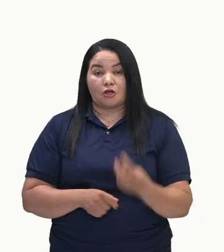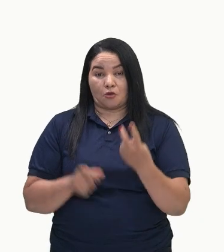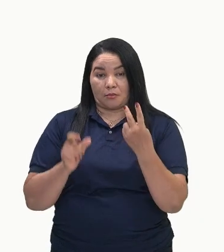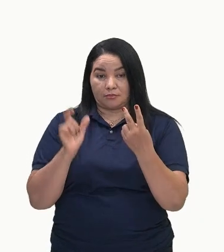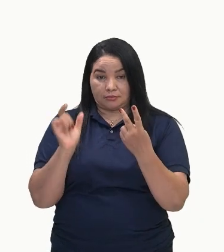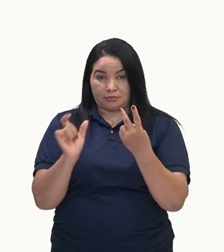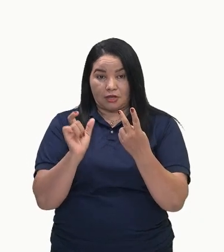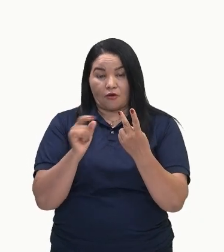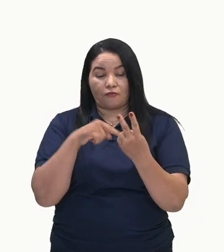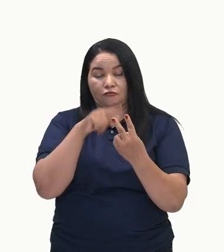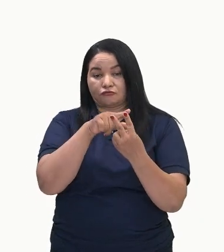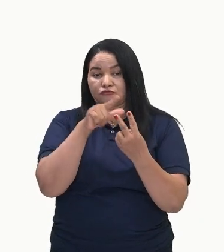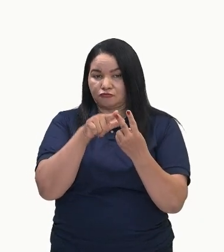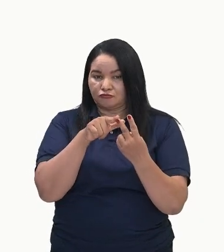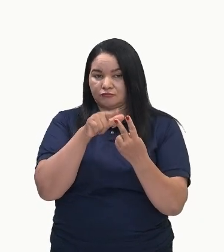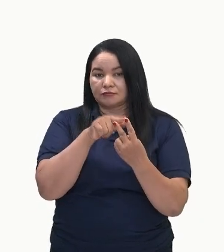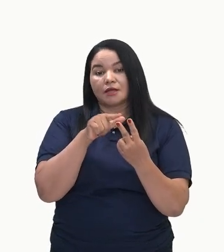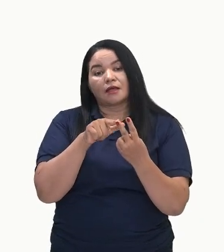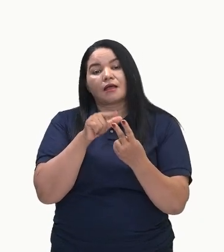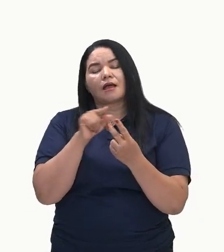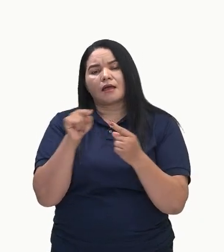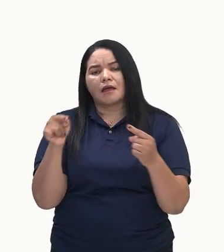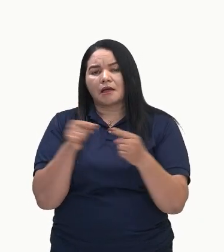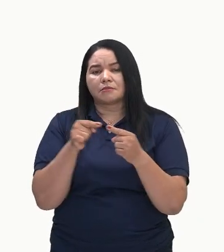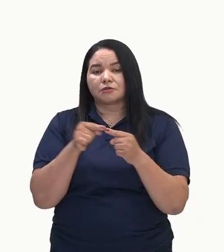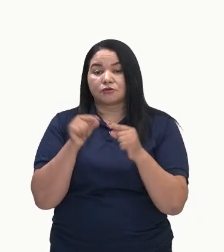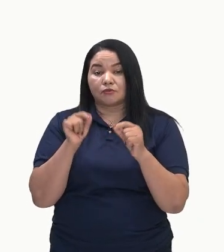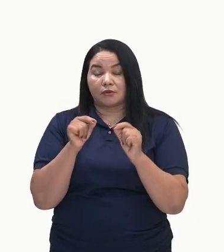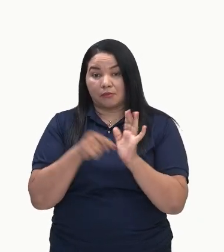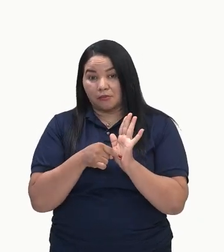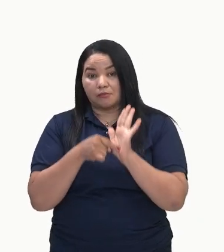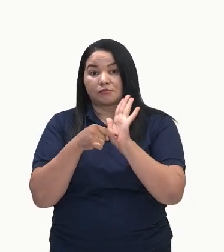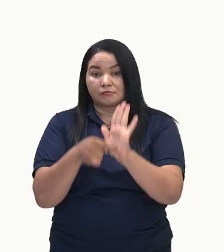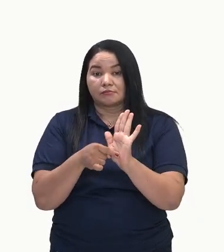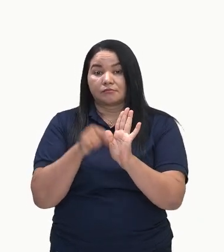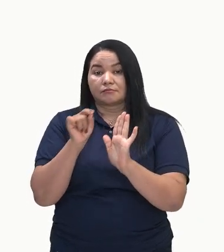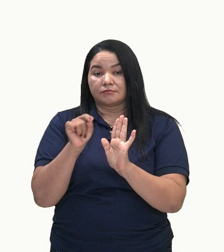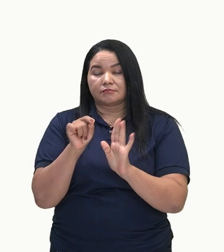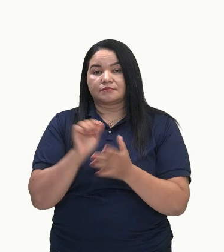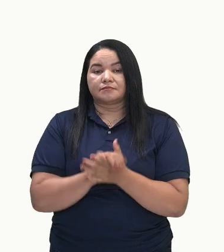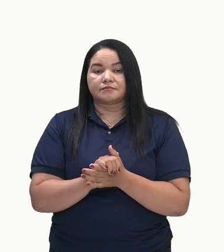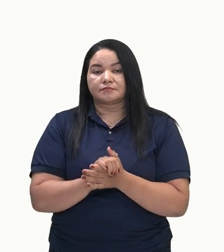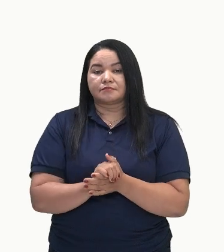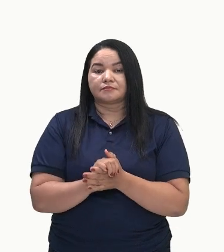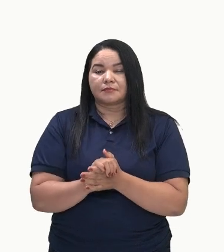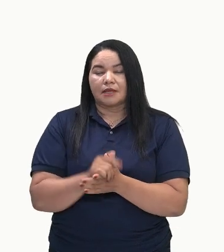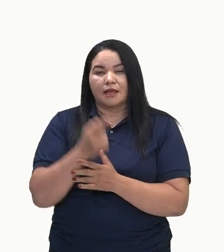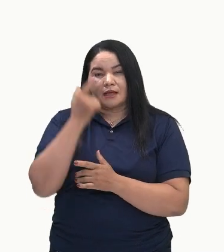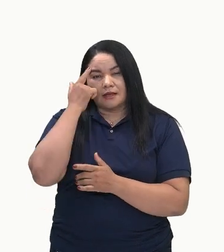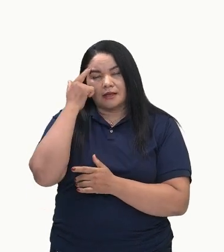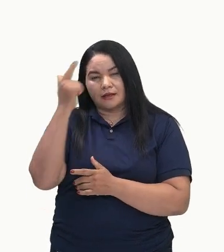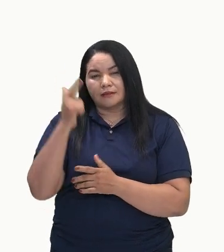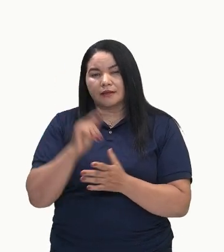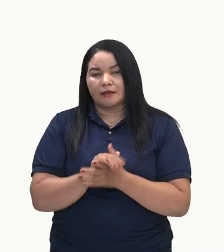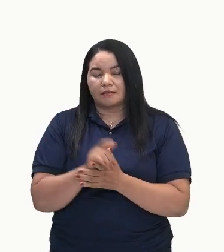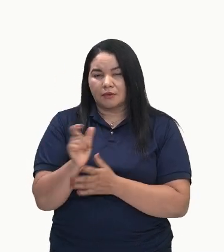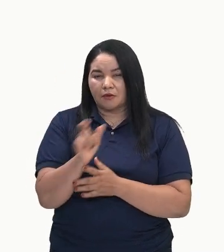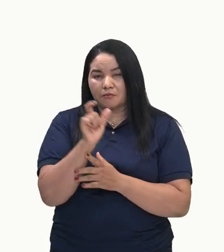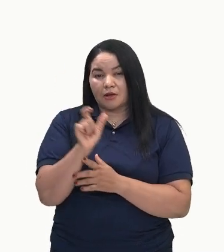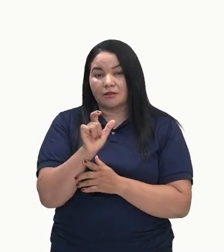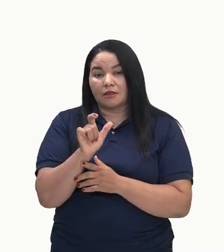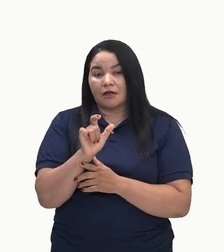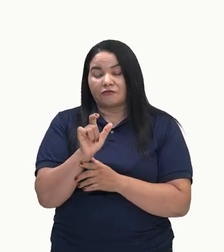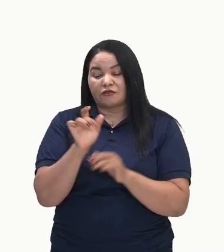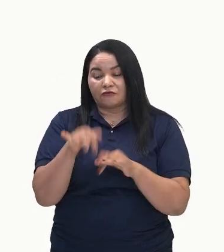Nós temos indeed, certainly. Certainly também, ele é um exemplo daquela situação onde o